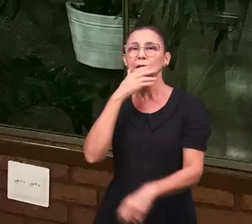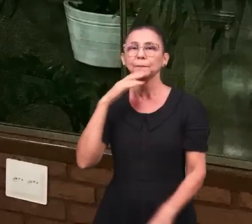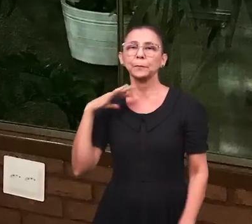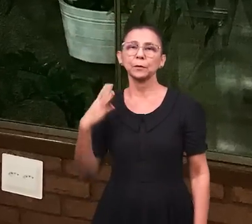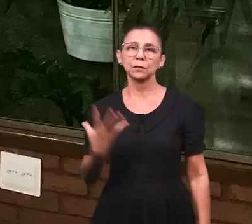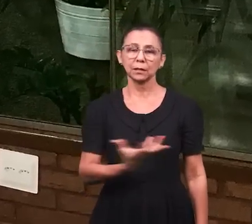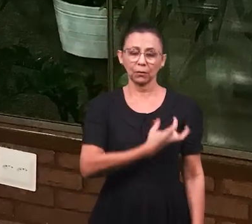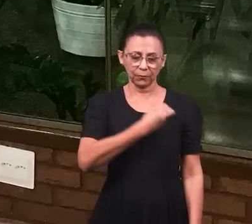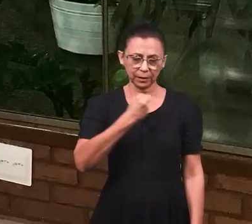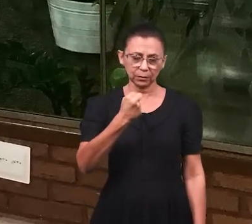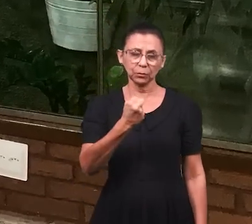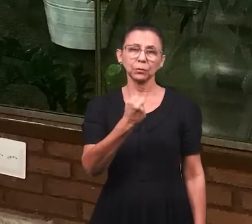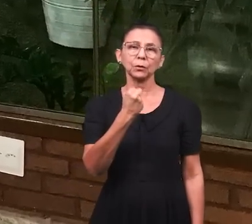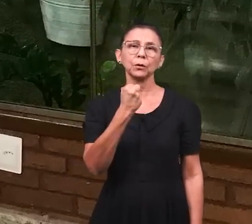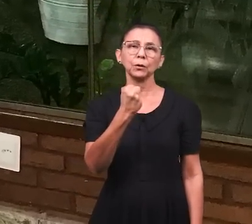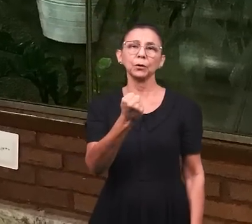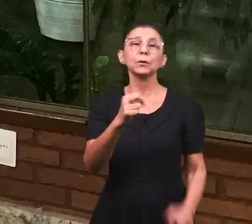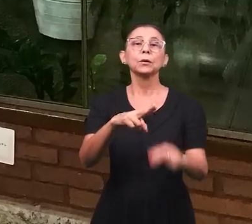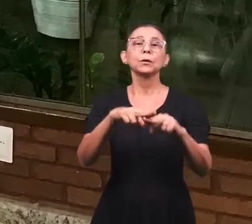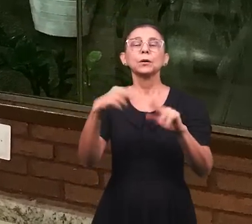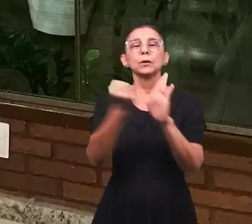ti, meu